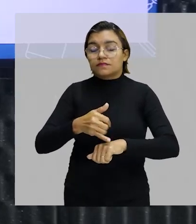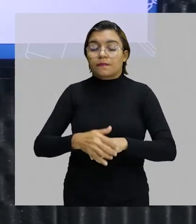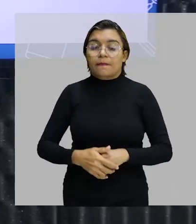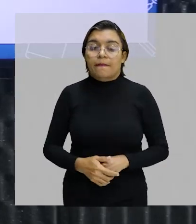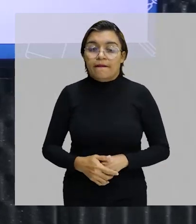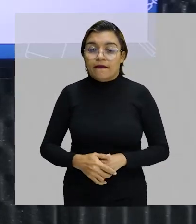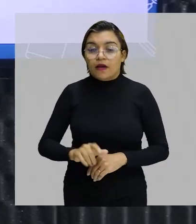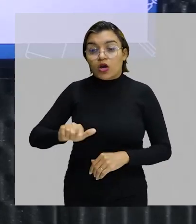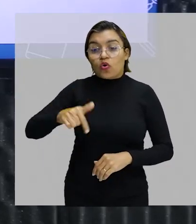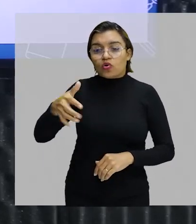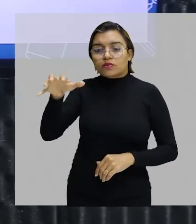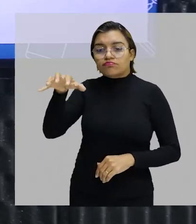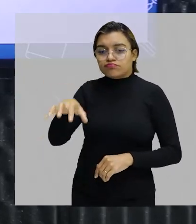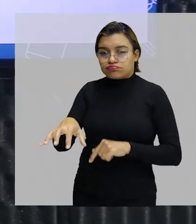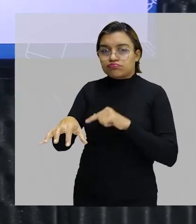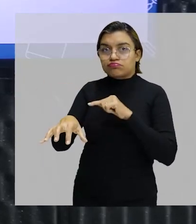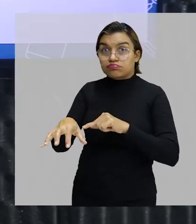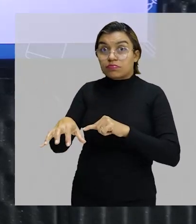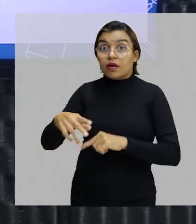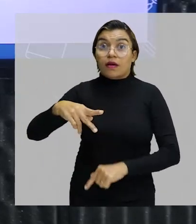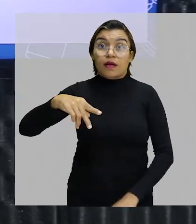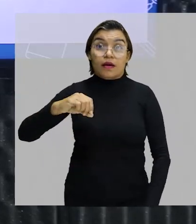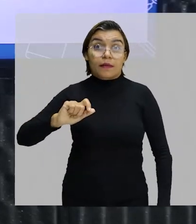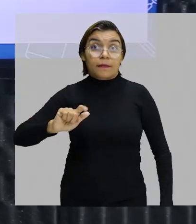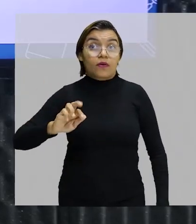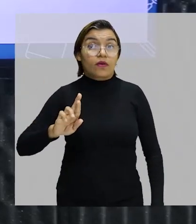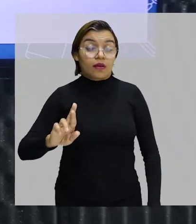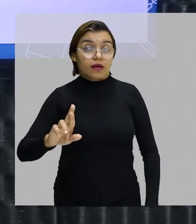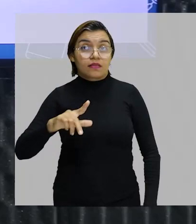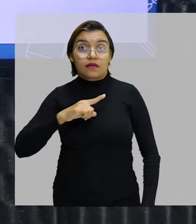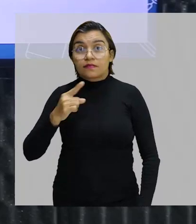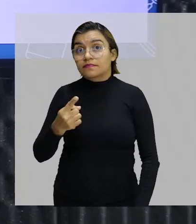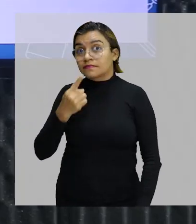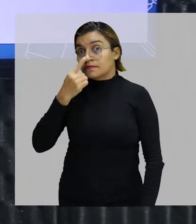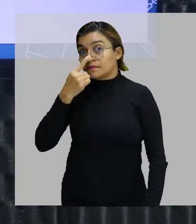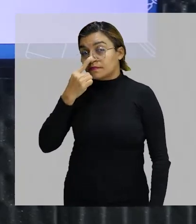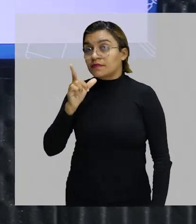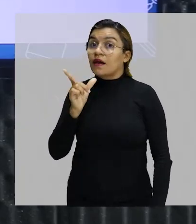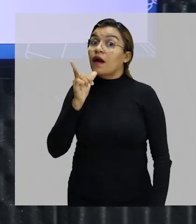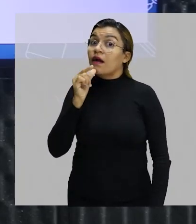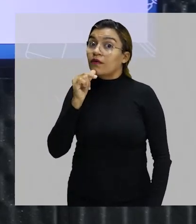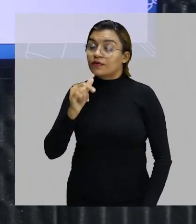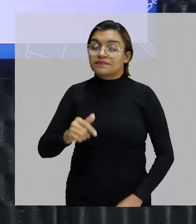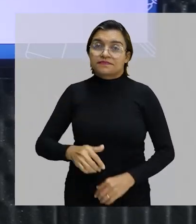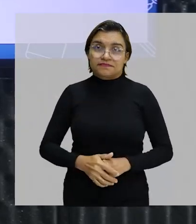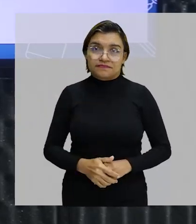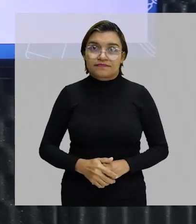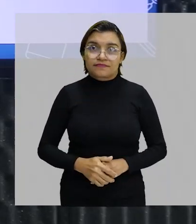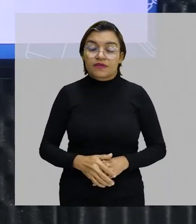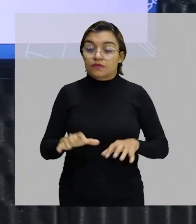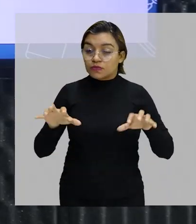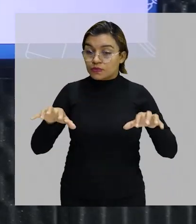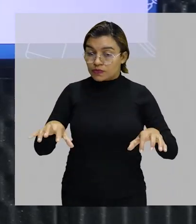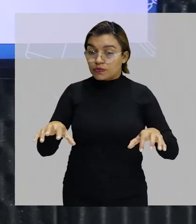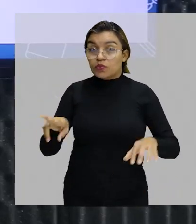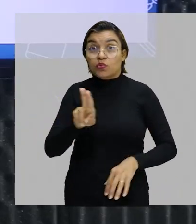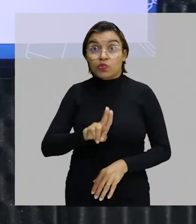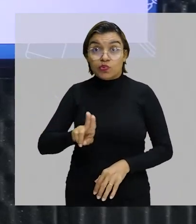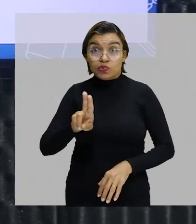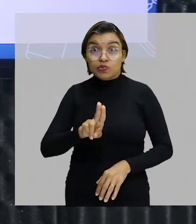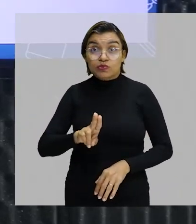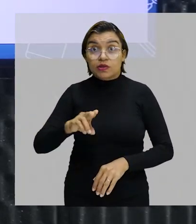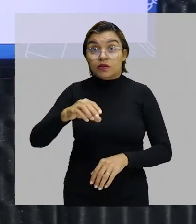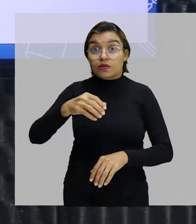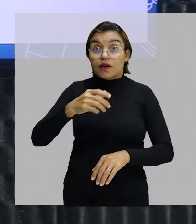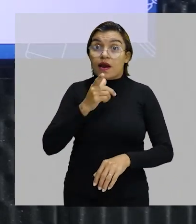certo? E uma região polar que terá afinidade com a água. E utilizando a água